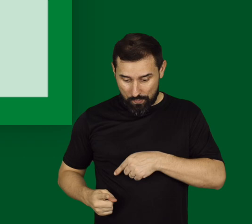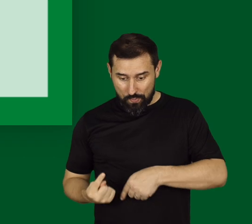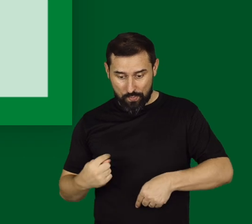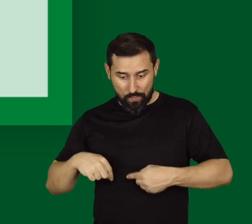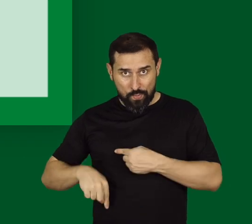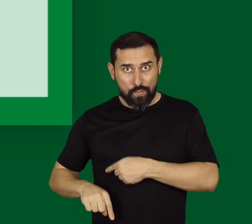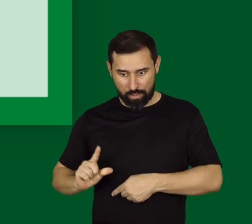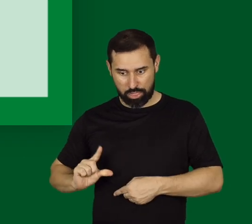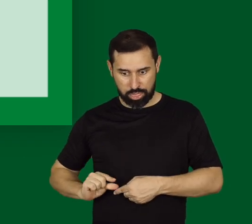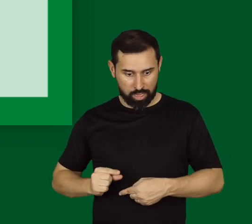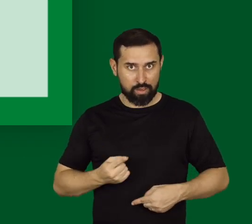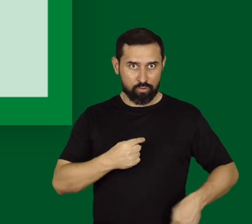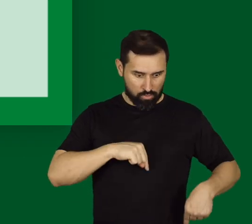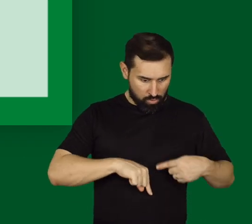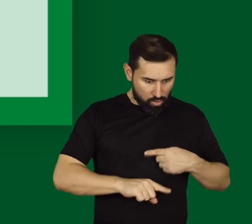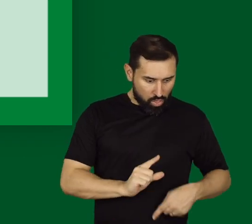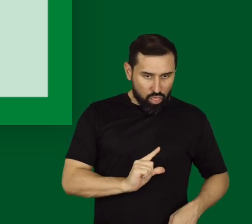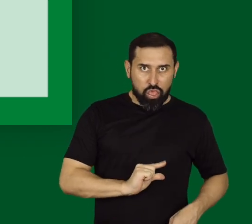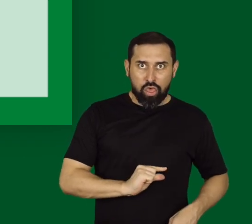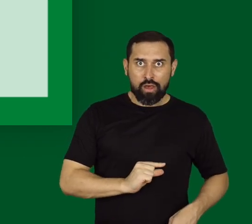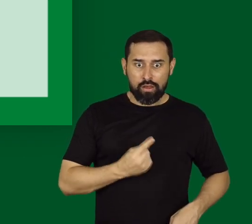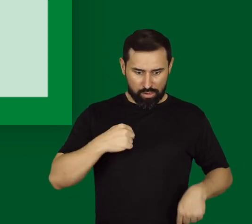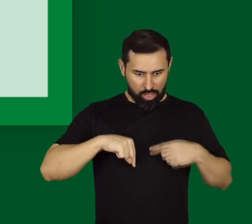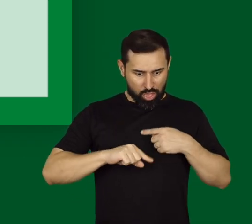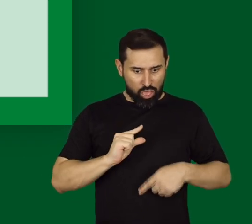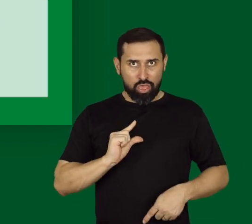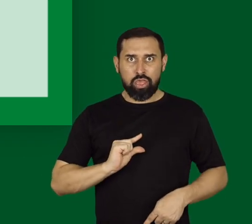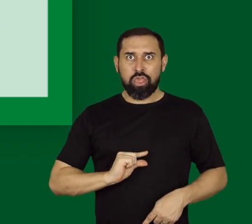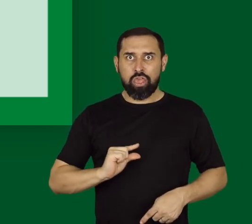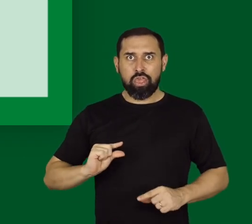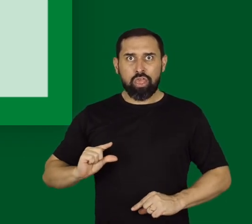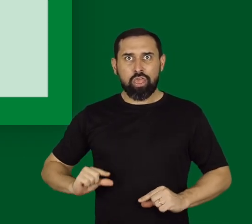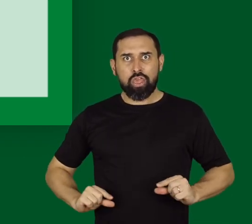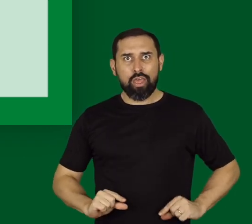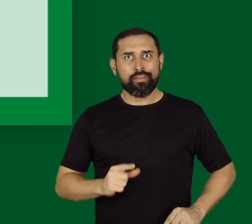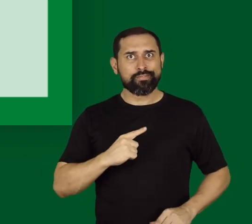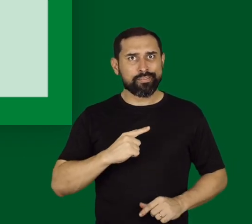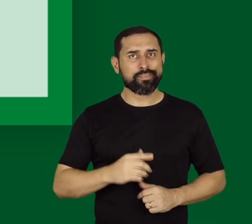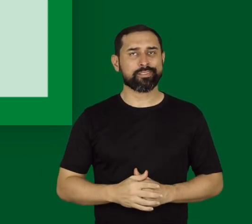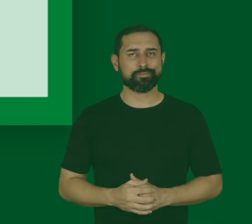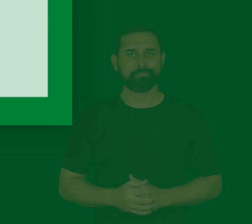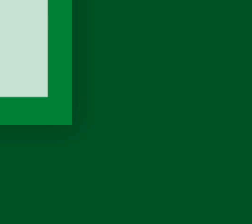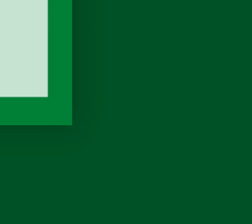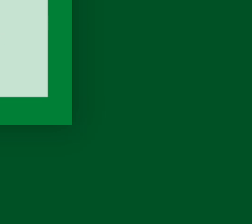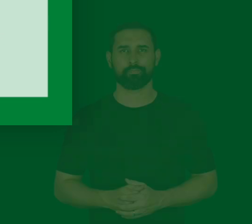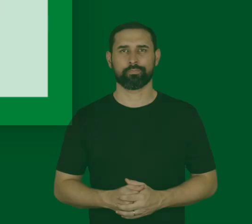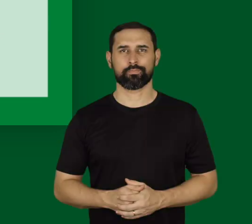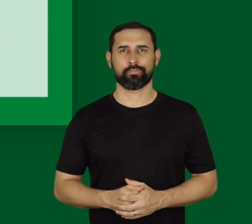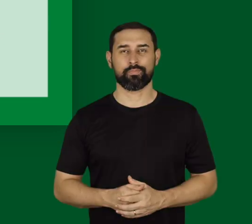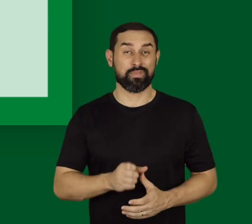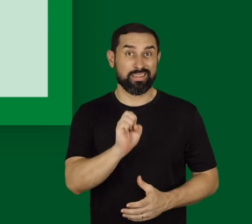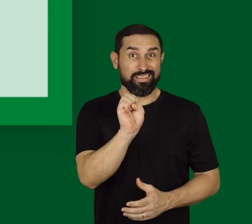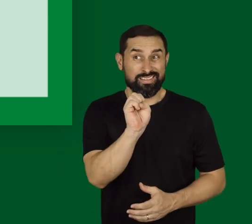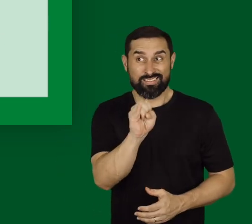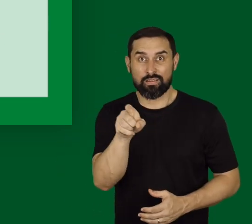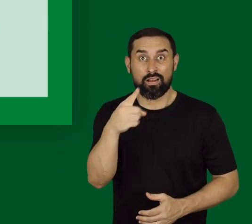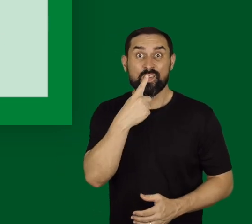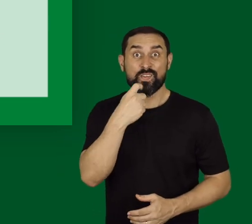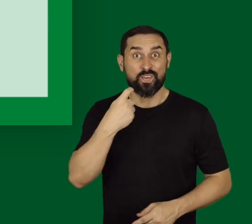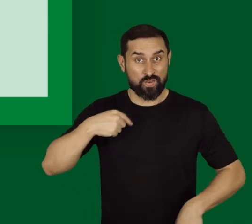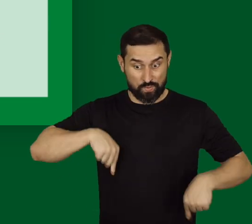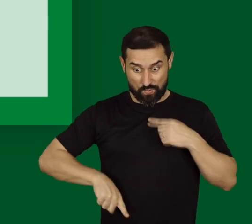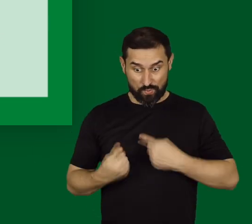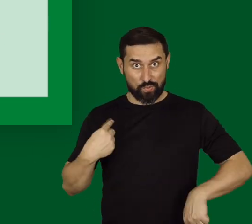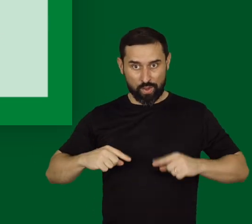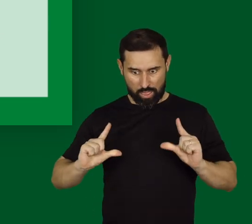lógico, acontece o que acontece em todos os choques, a perfusão tecidual está comprometida. Lembrar que quando